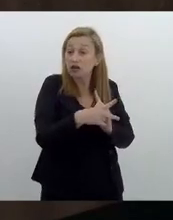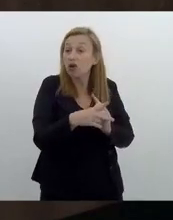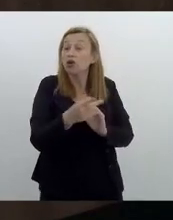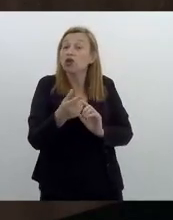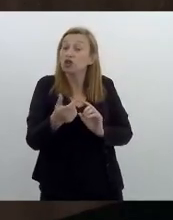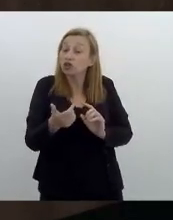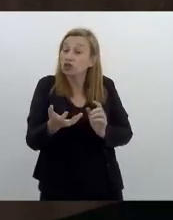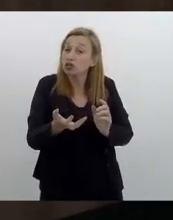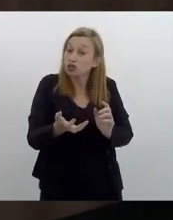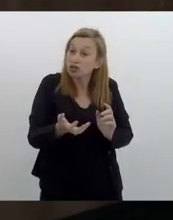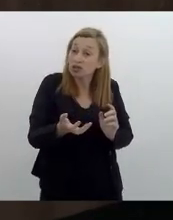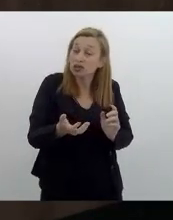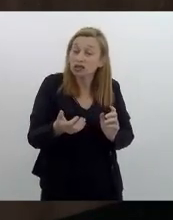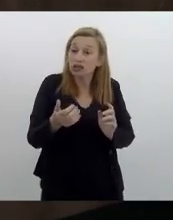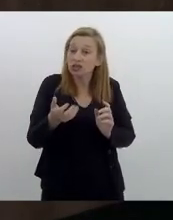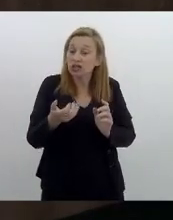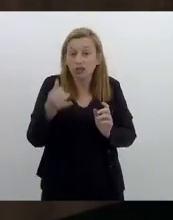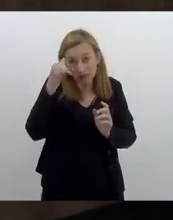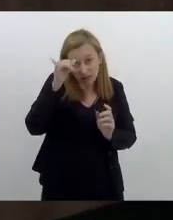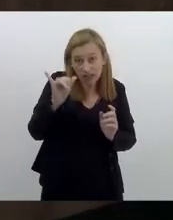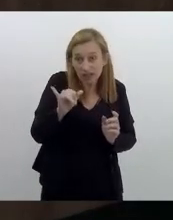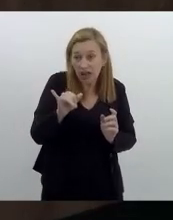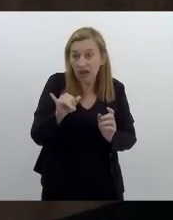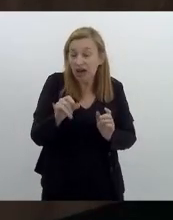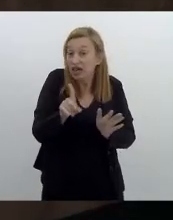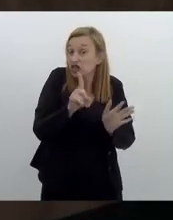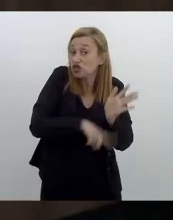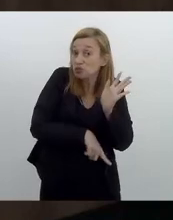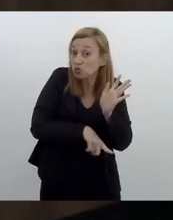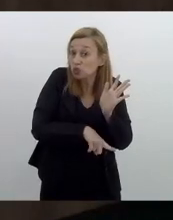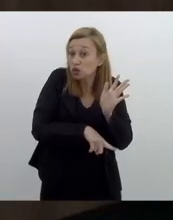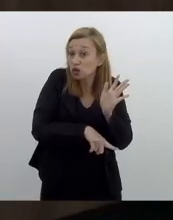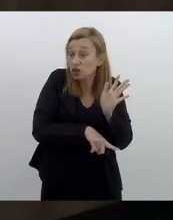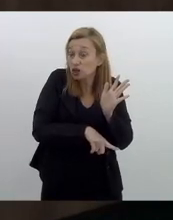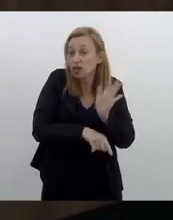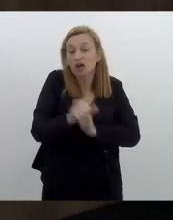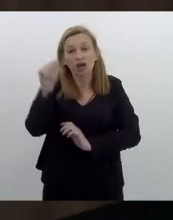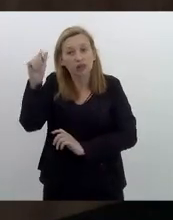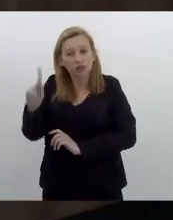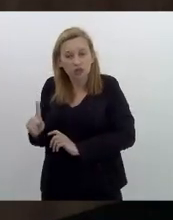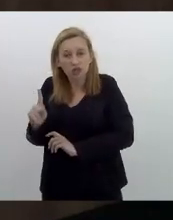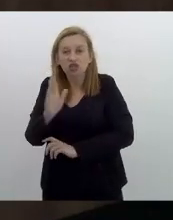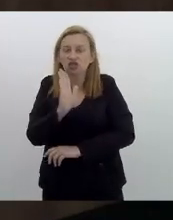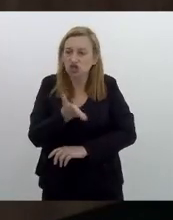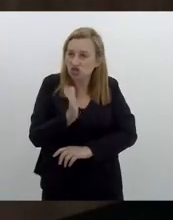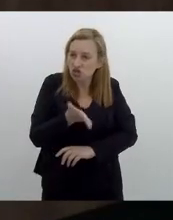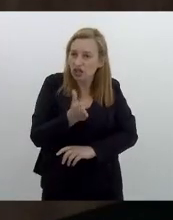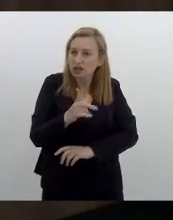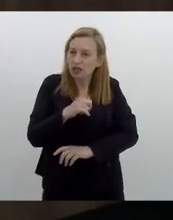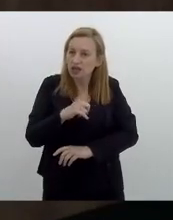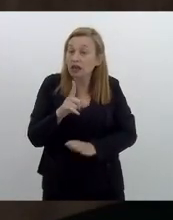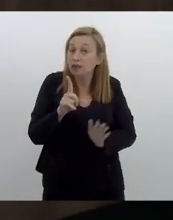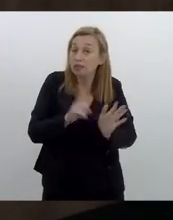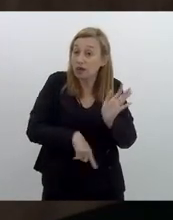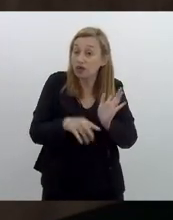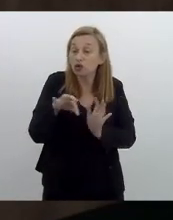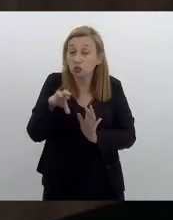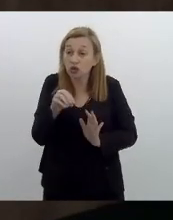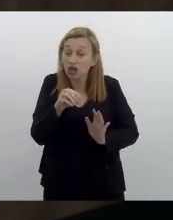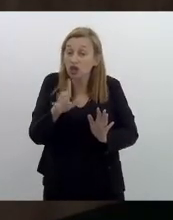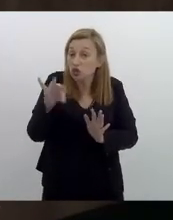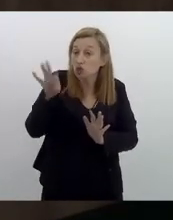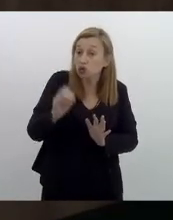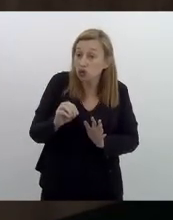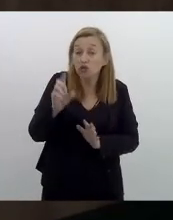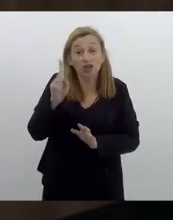que a gente Está evitando É um dispositivo De reduzir As aposentadorias Que já estão Abaixo do teto Do RGPS De um fundo Que